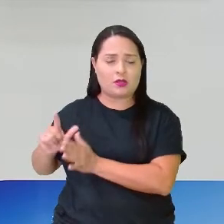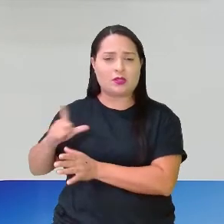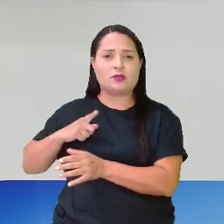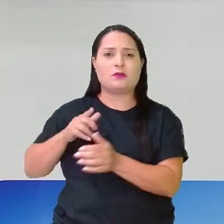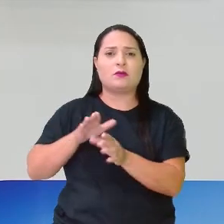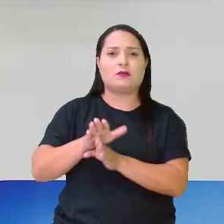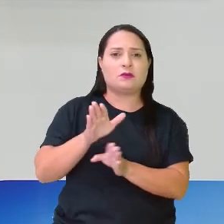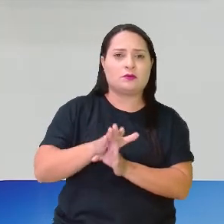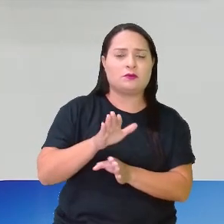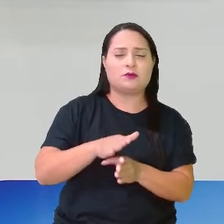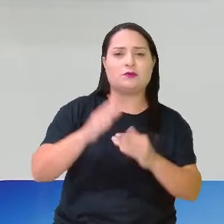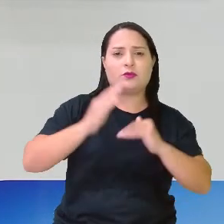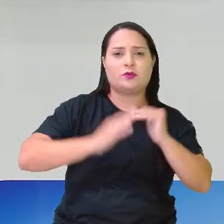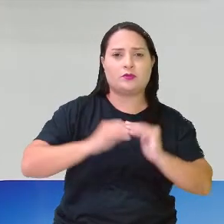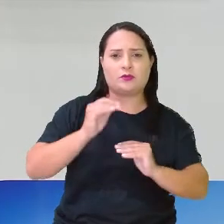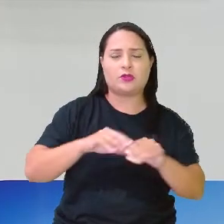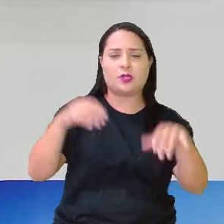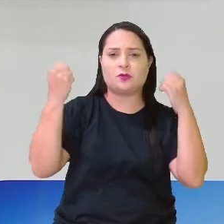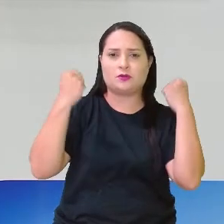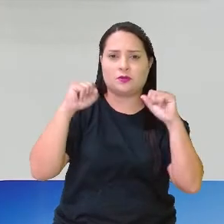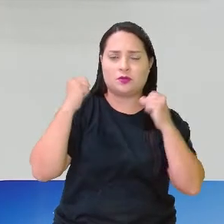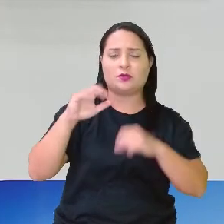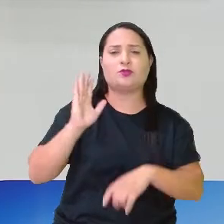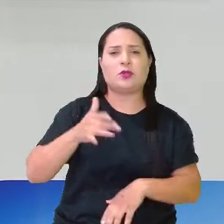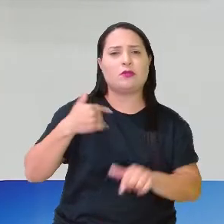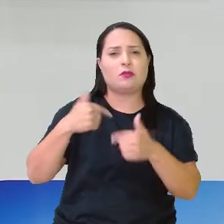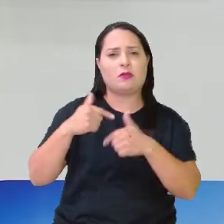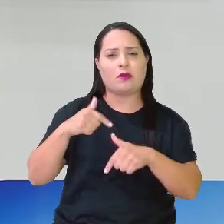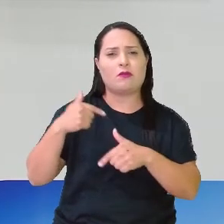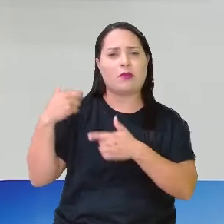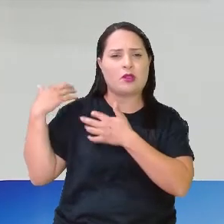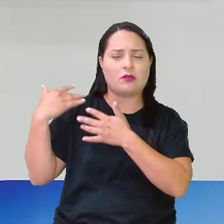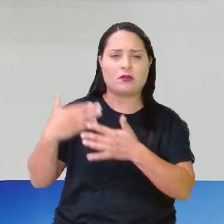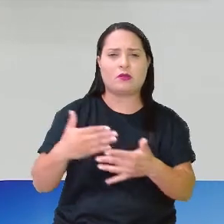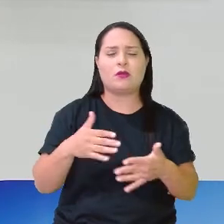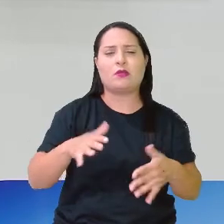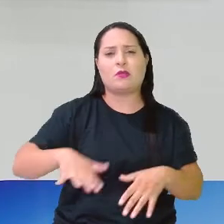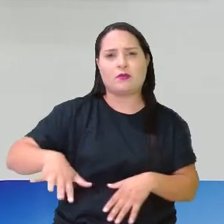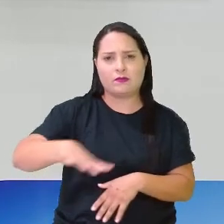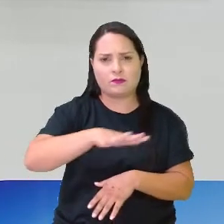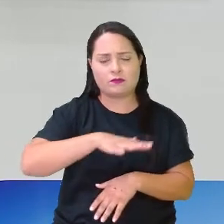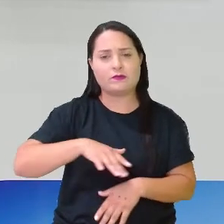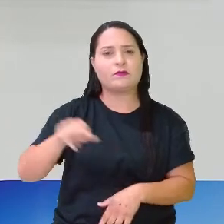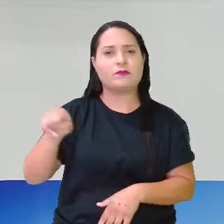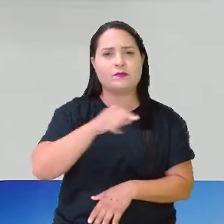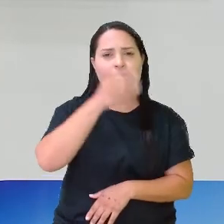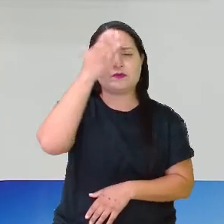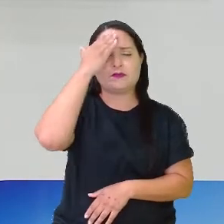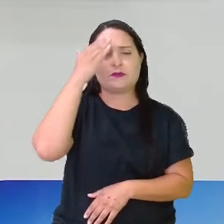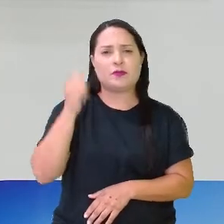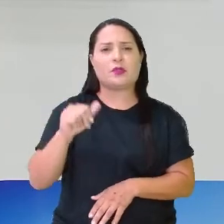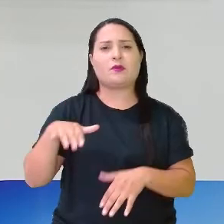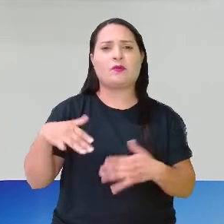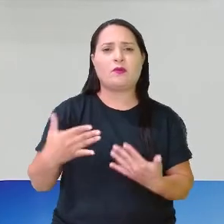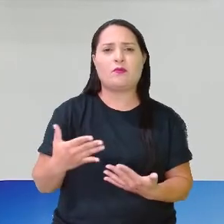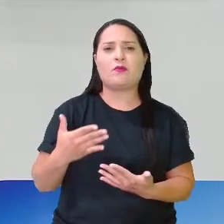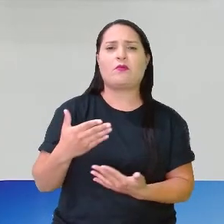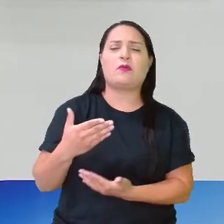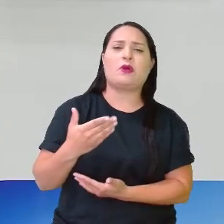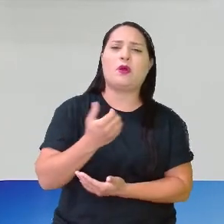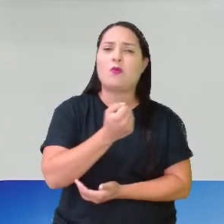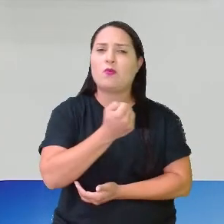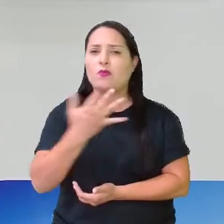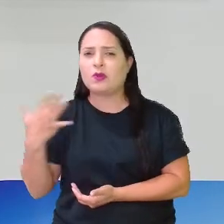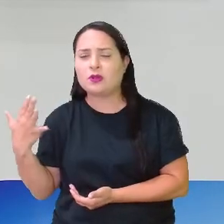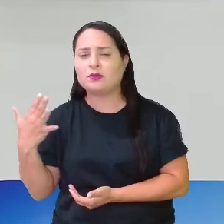profissionais de educação física que já atuam na área e aí vocês vão poder saber qual é a frequência ideal,